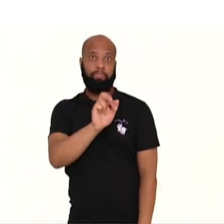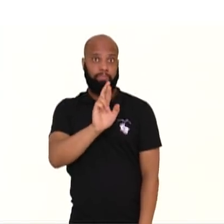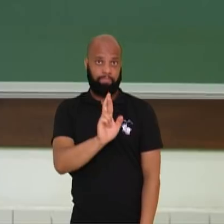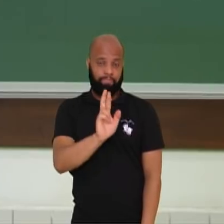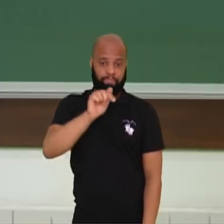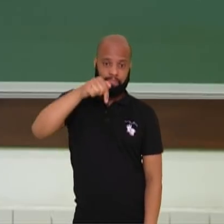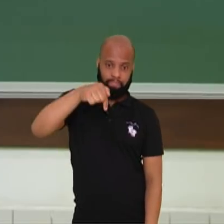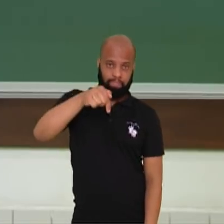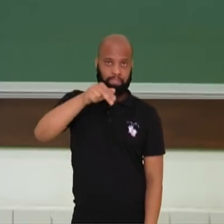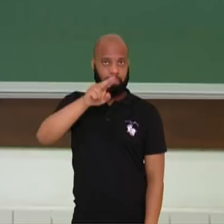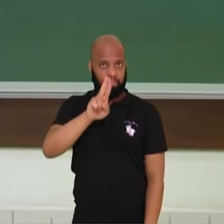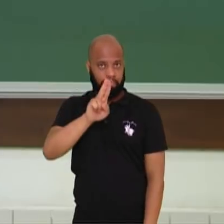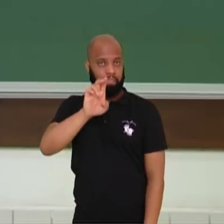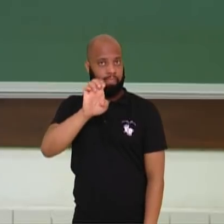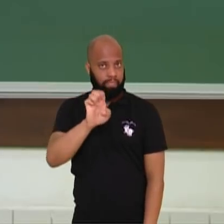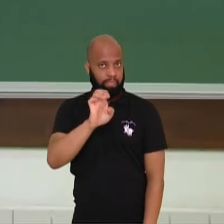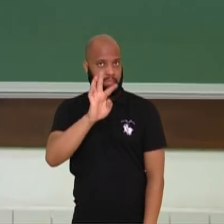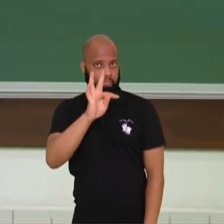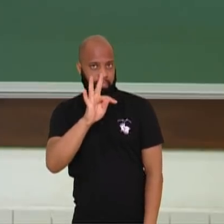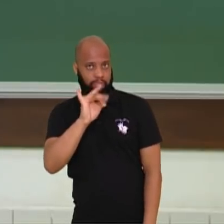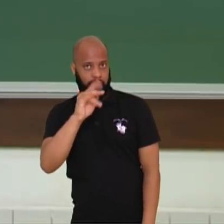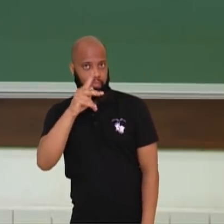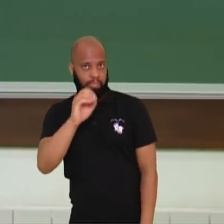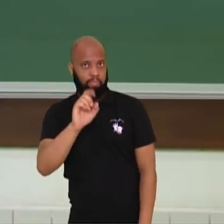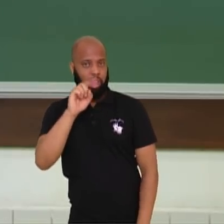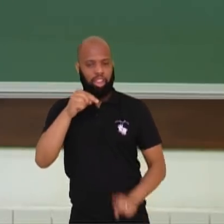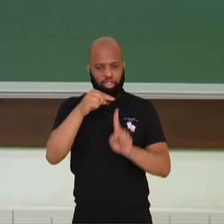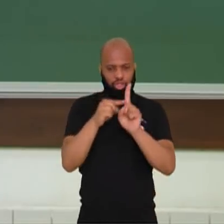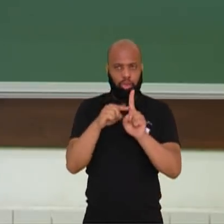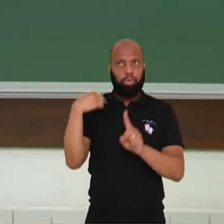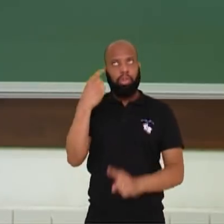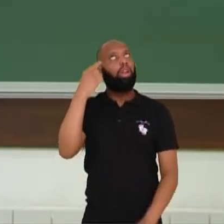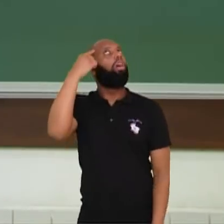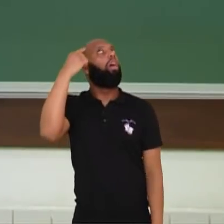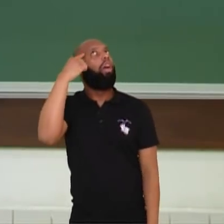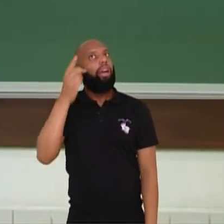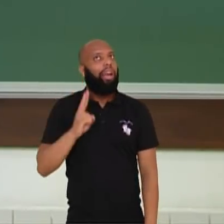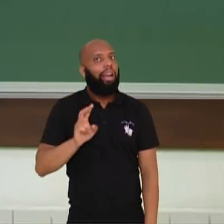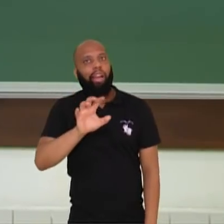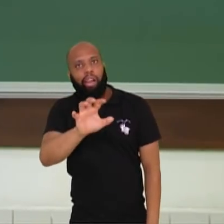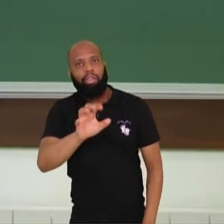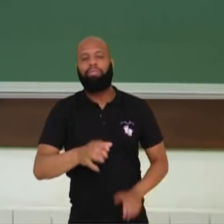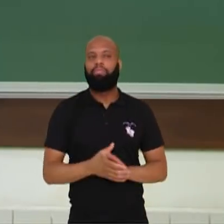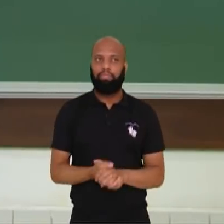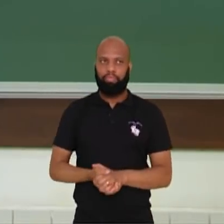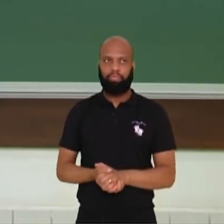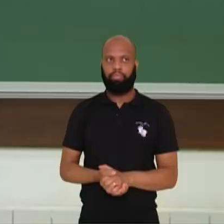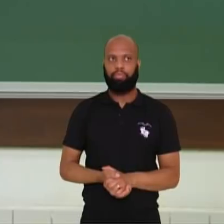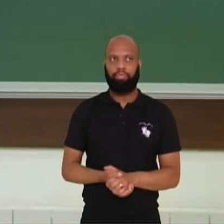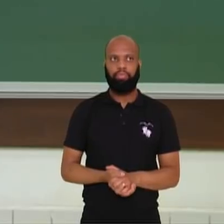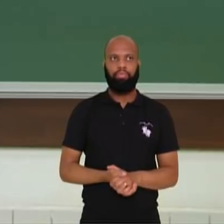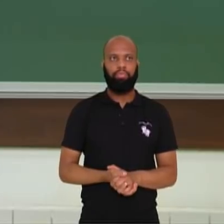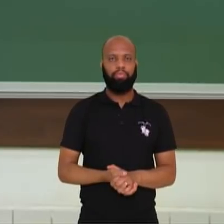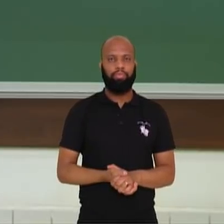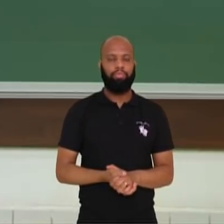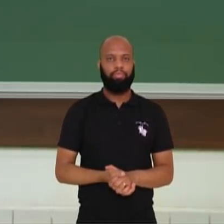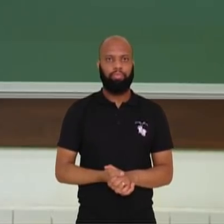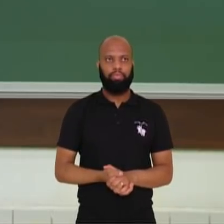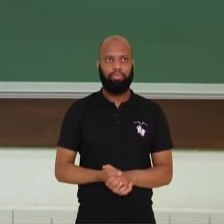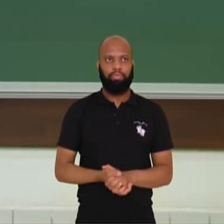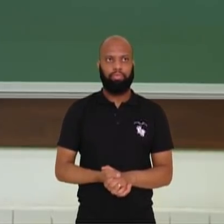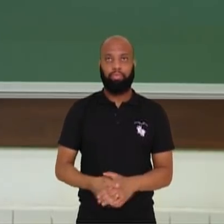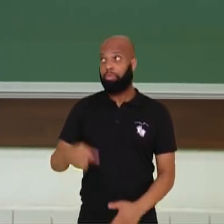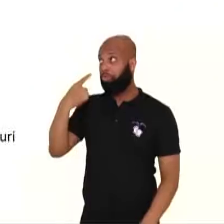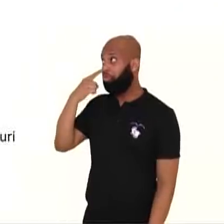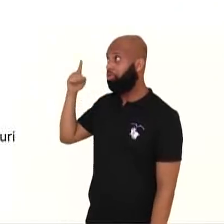imagem, esse tipo, né? Que é bastante antigo. E nós imaginamos Zeus dessa maneira até hoje. Herança grega.